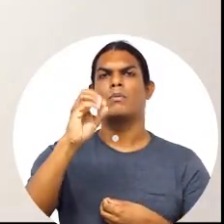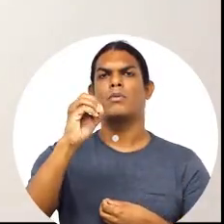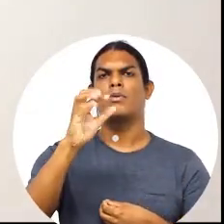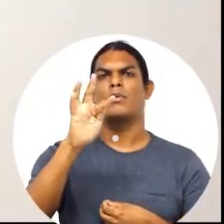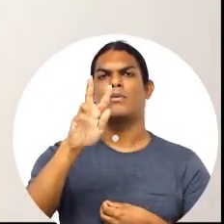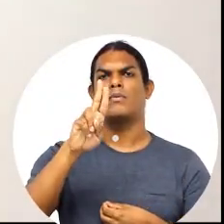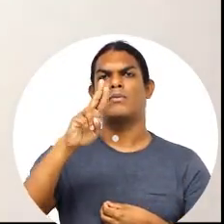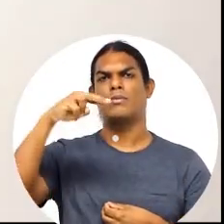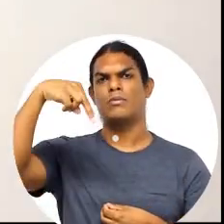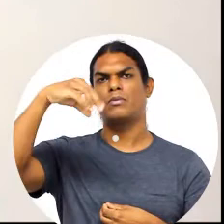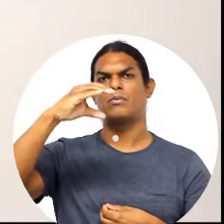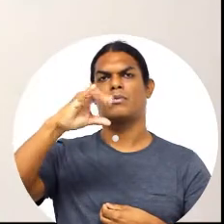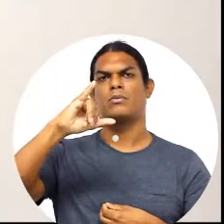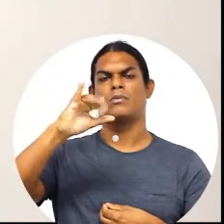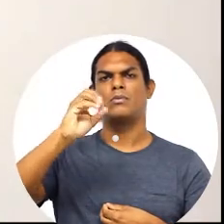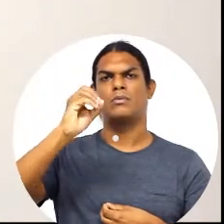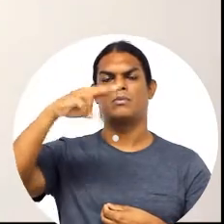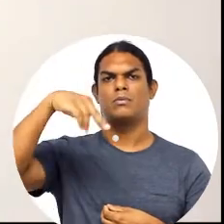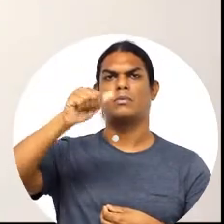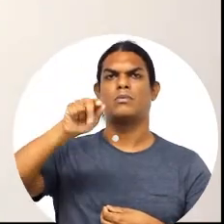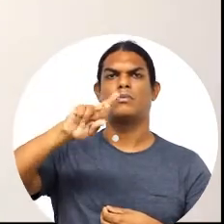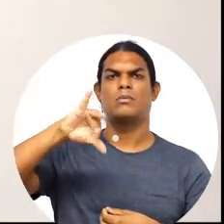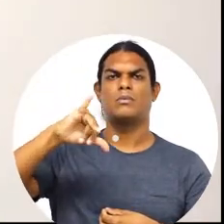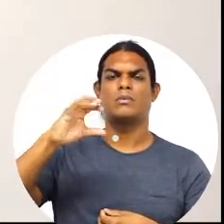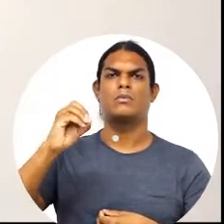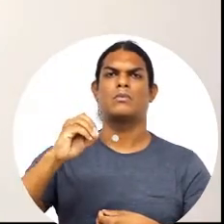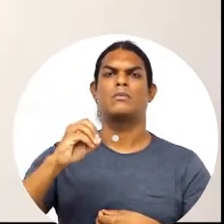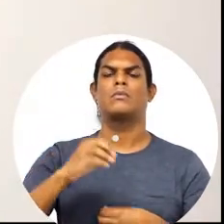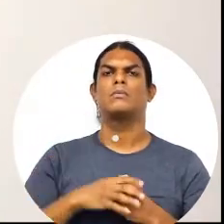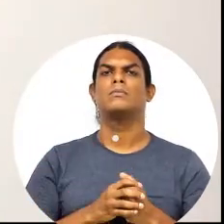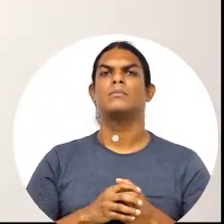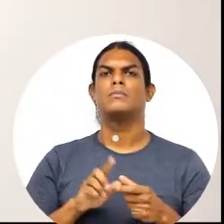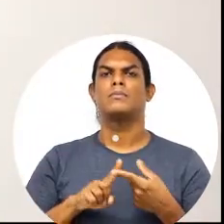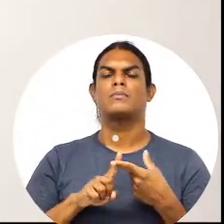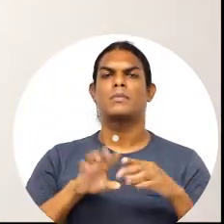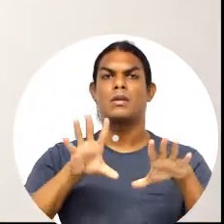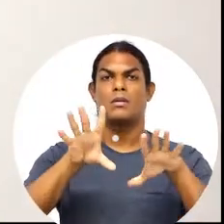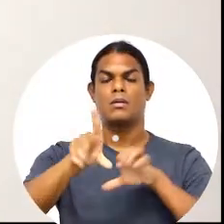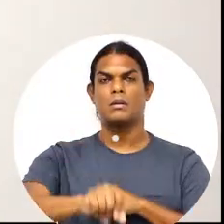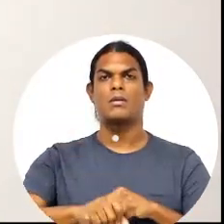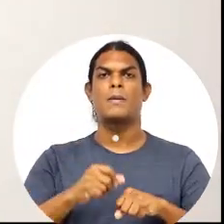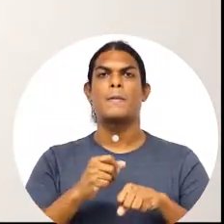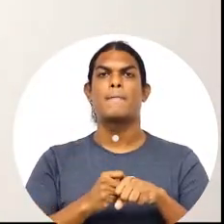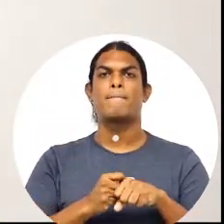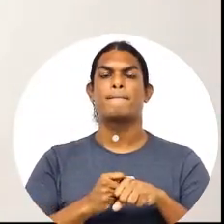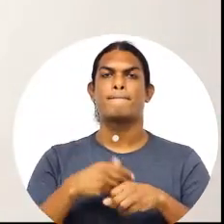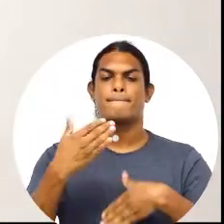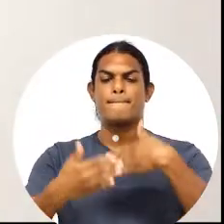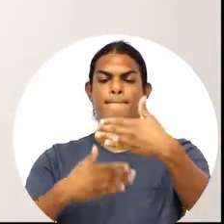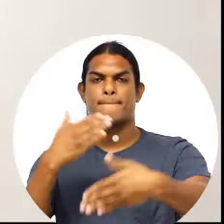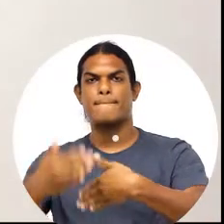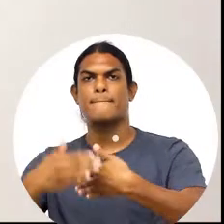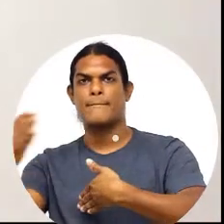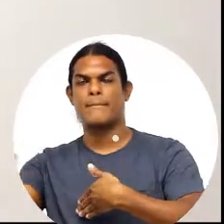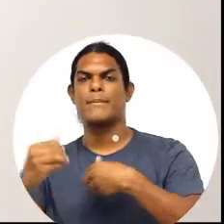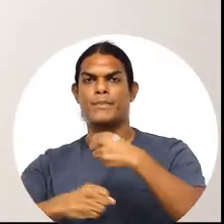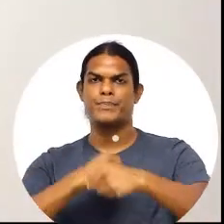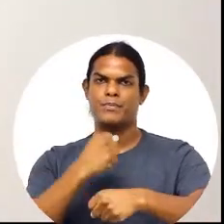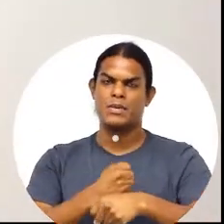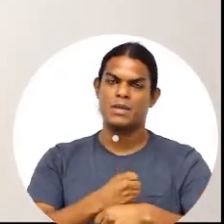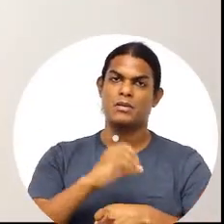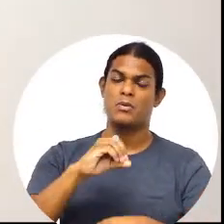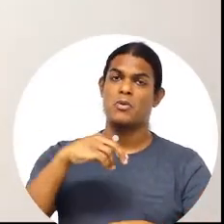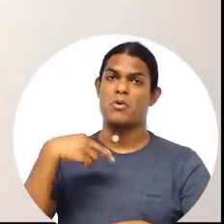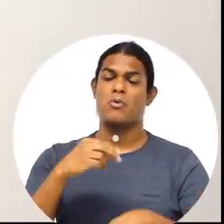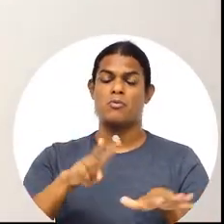periódica. Você tem a inclusão desses profissionais e políticas de valorização dentro da própria estrutura da administração